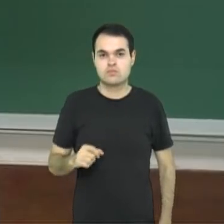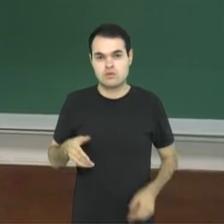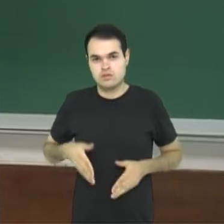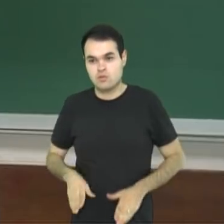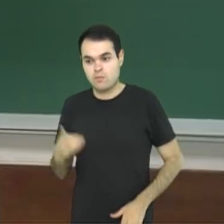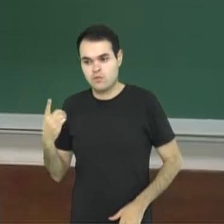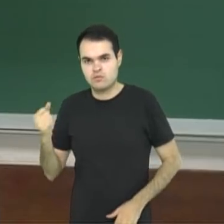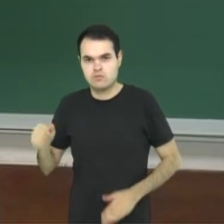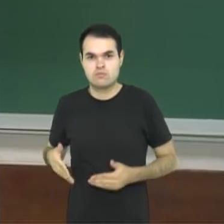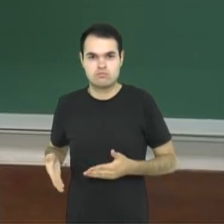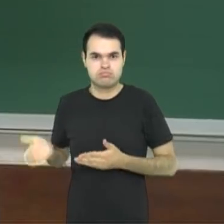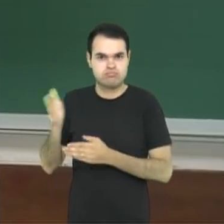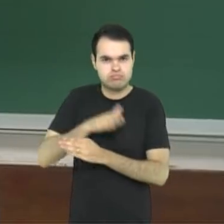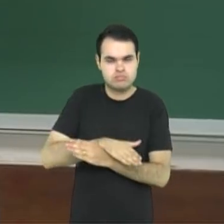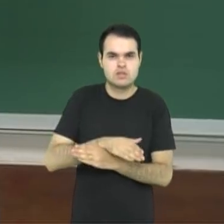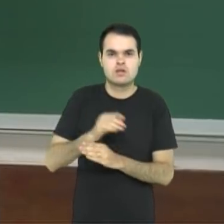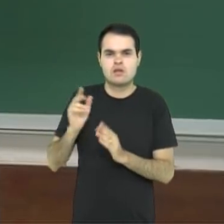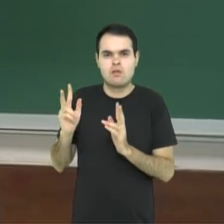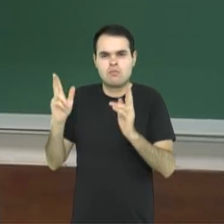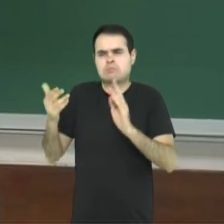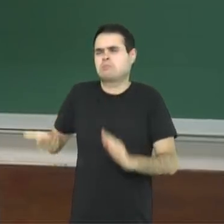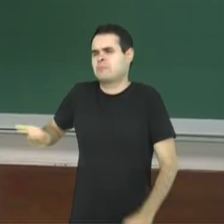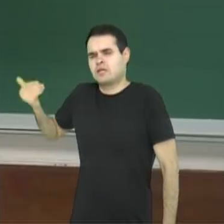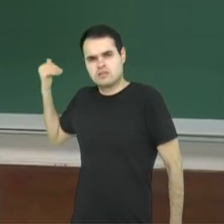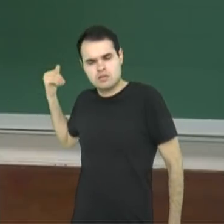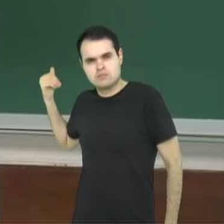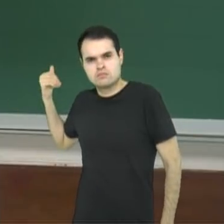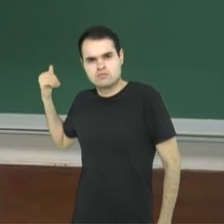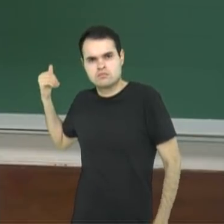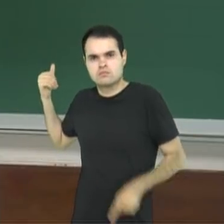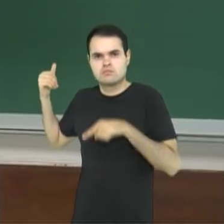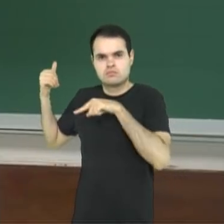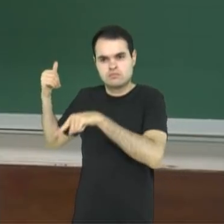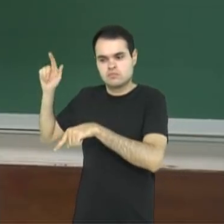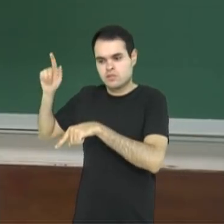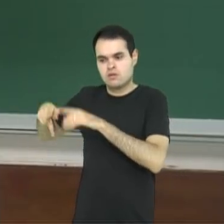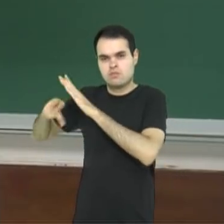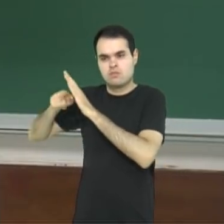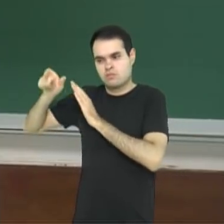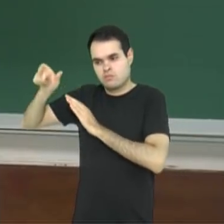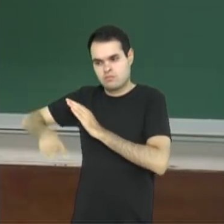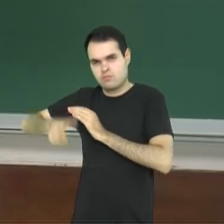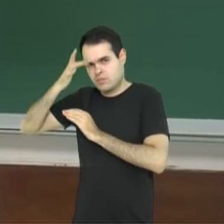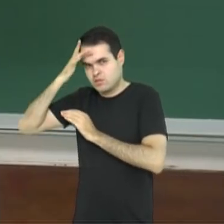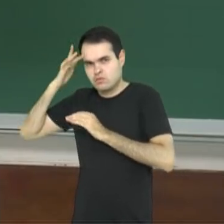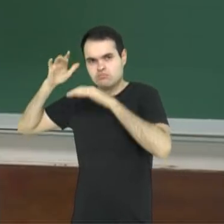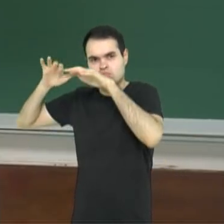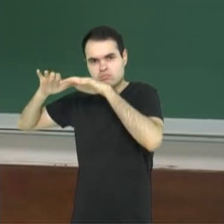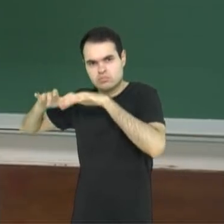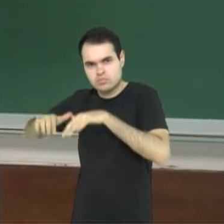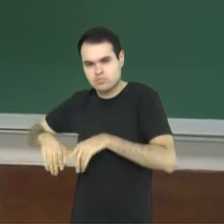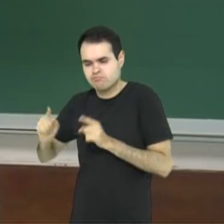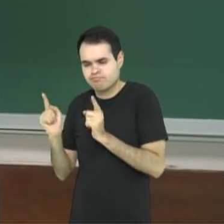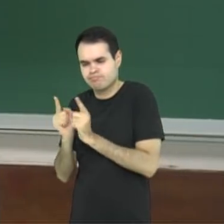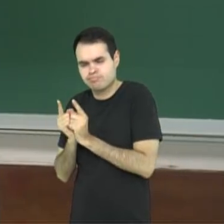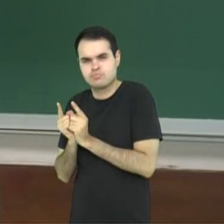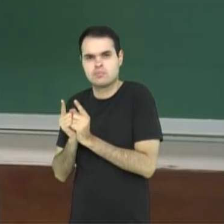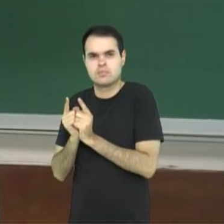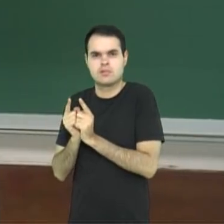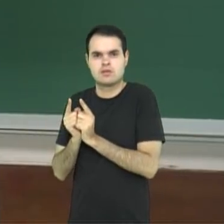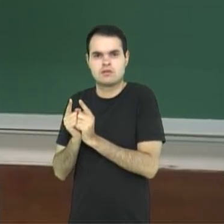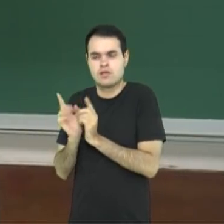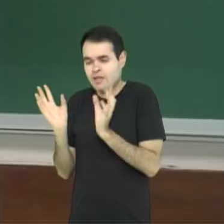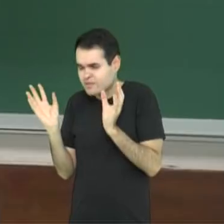trouxe aqui, nós temos apenas algumas informações consideradas pela pessoa que elaborou essa mini biografia,